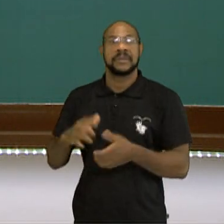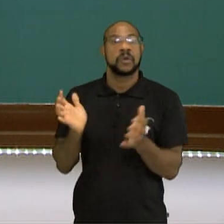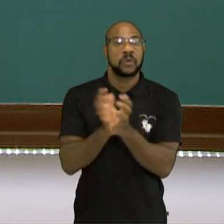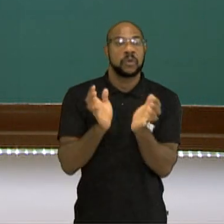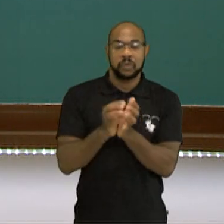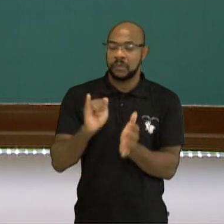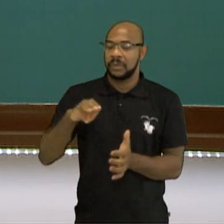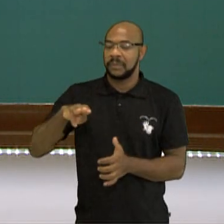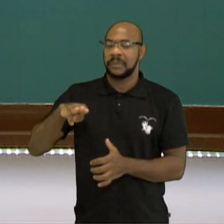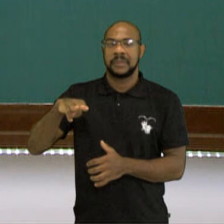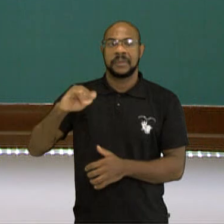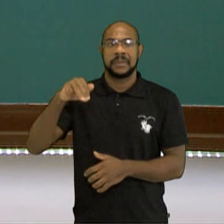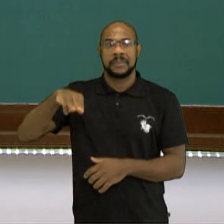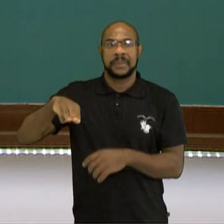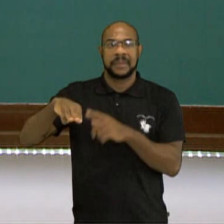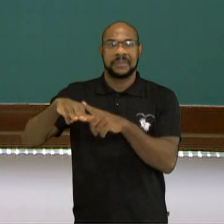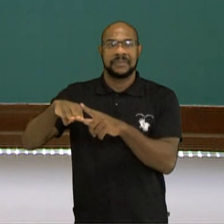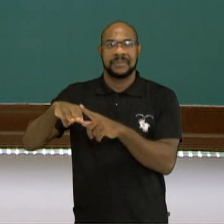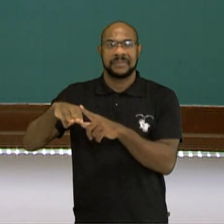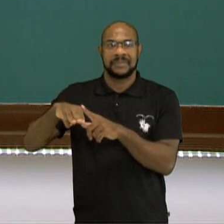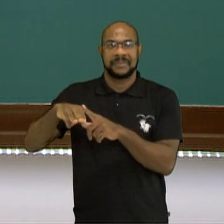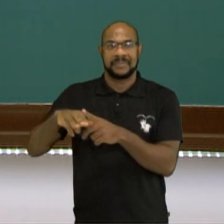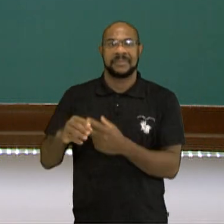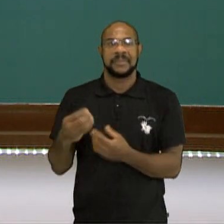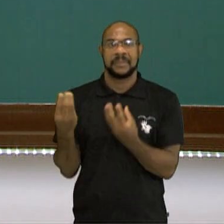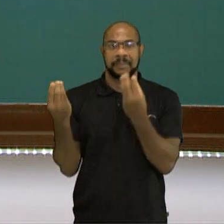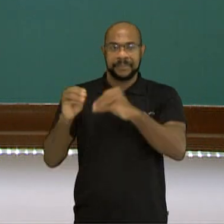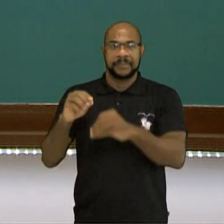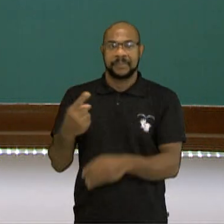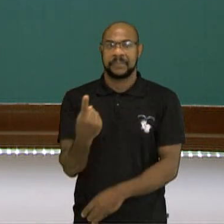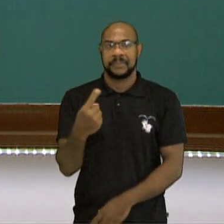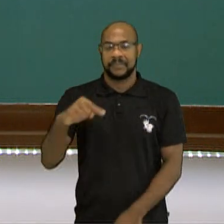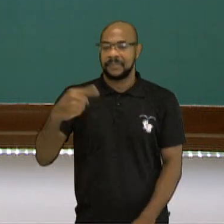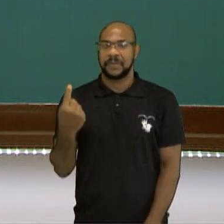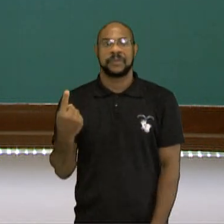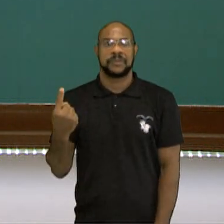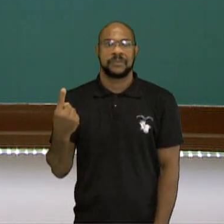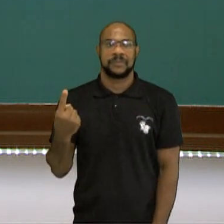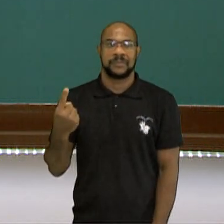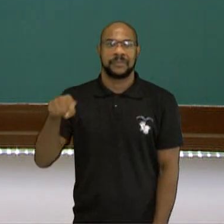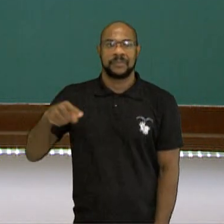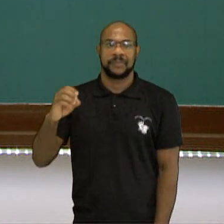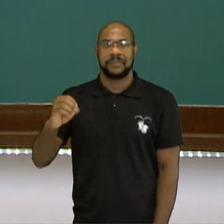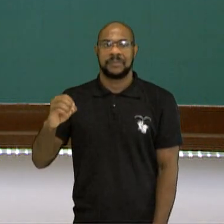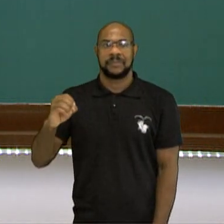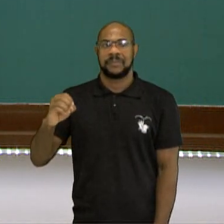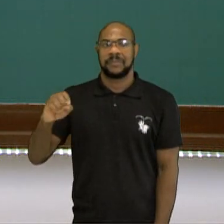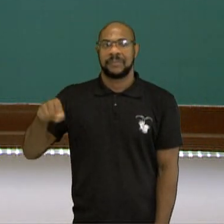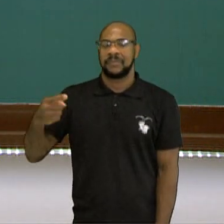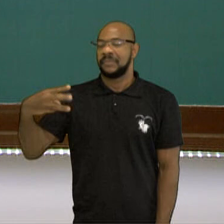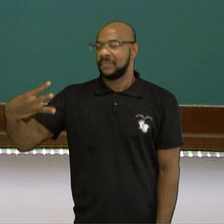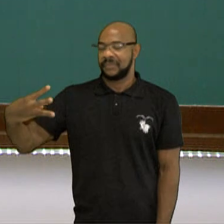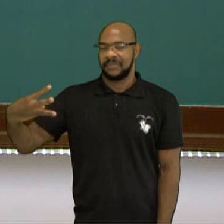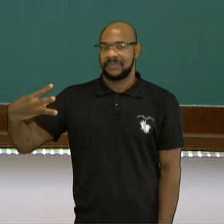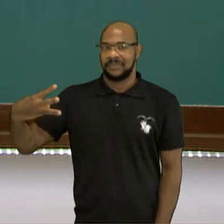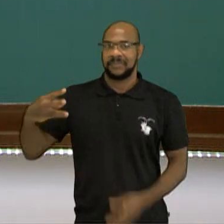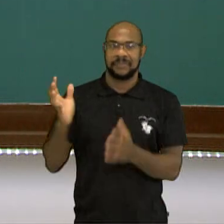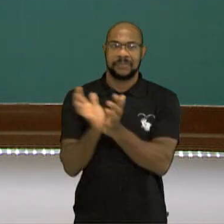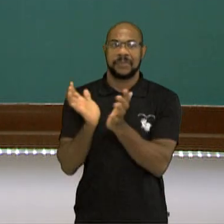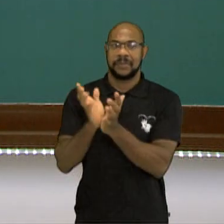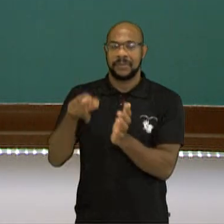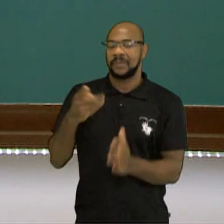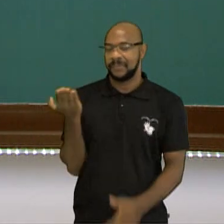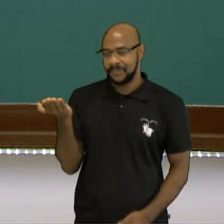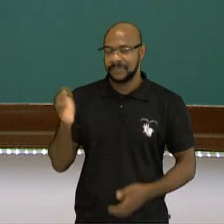imagem, eles vão aparecer uma vez só. Eu não preciso repeti-los, tá bom? Resposta do exercício, o conjunto imagem é o menos 1, o 0 e